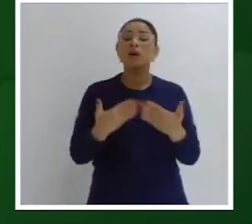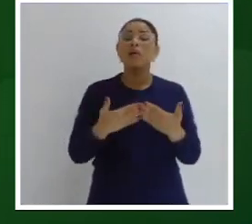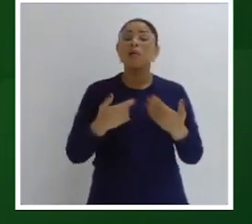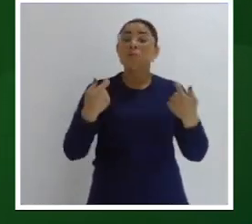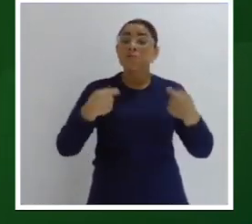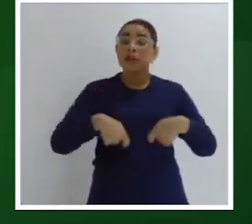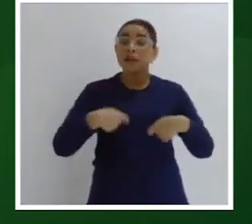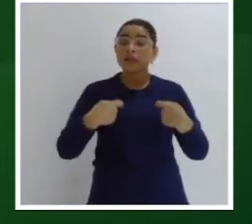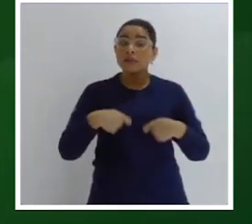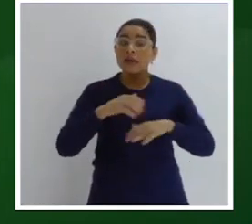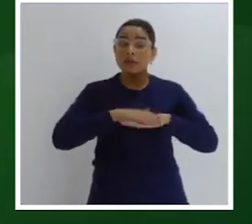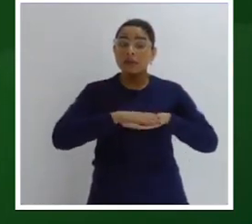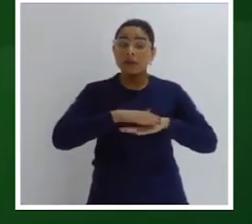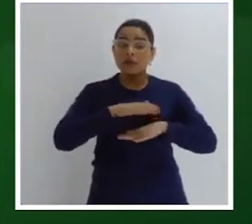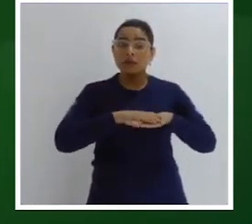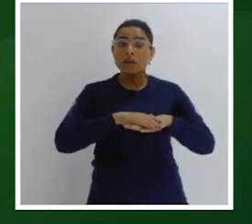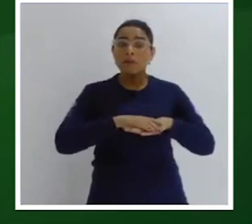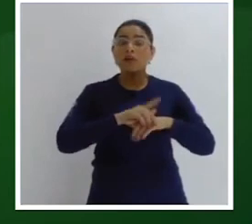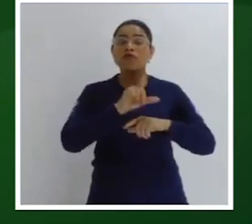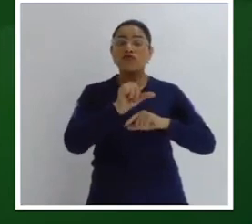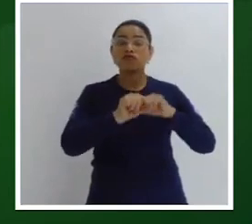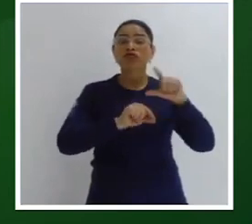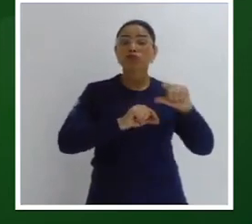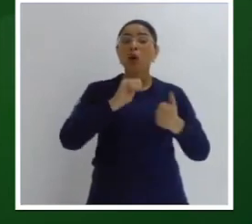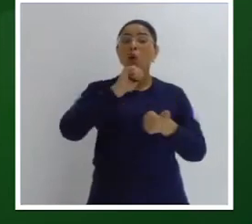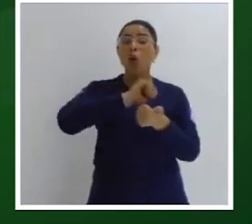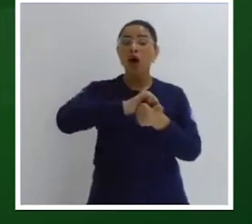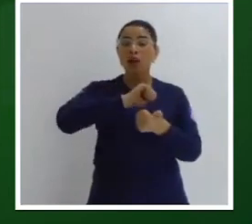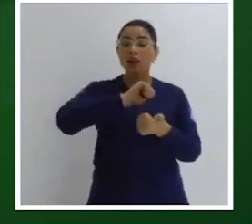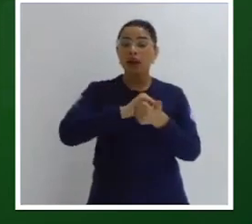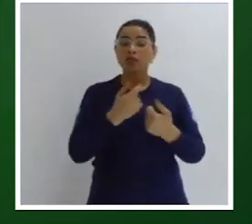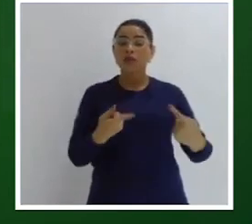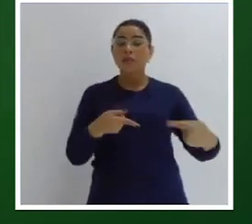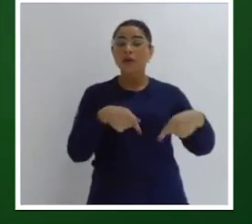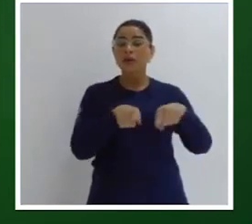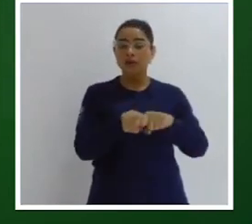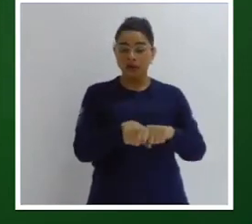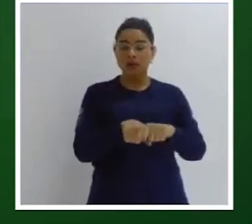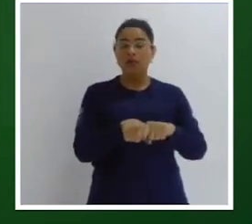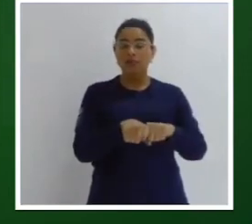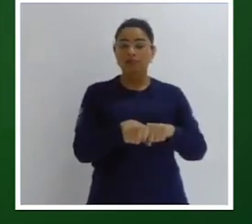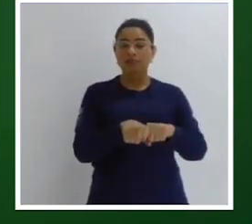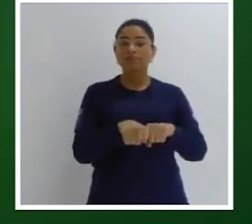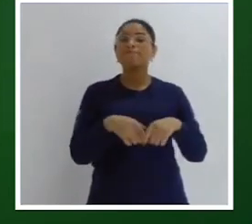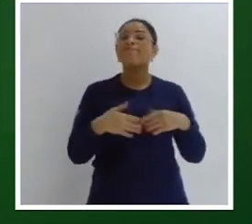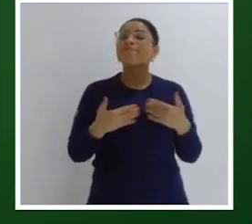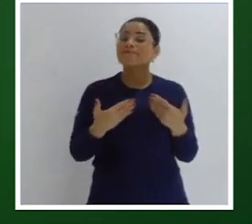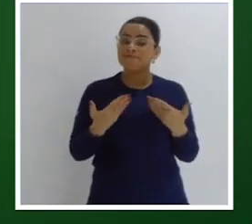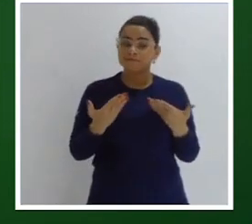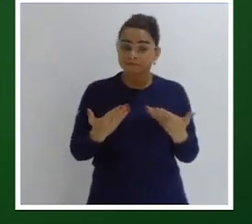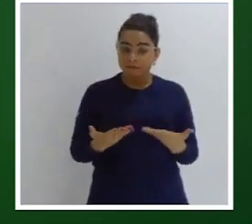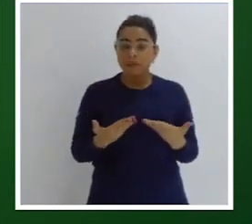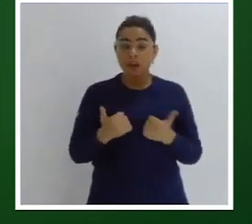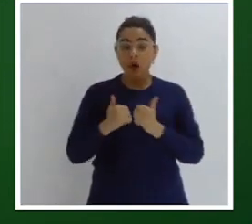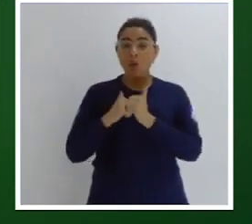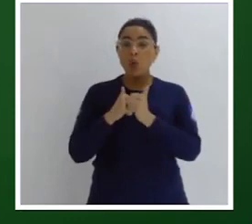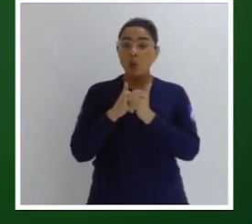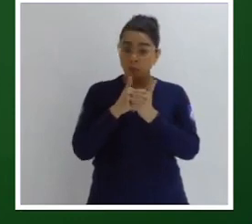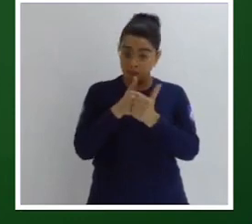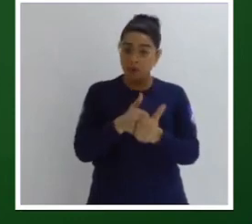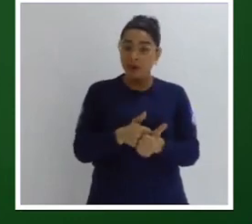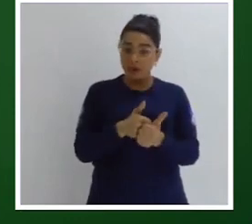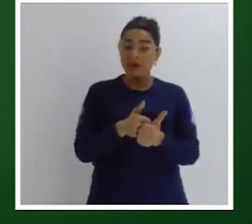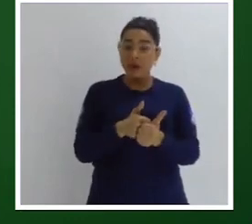tomar para poder aferir de fato a qualidade numa parceria virtuosa né que acompanha inclusive